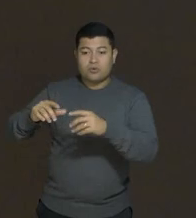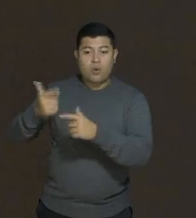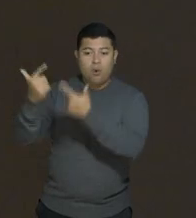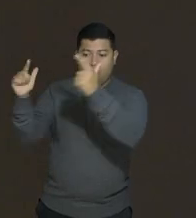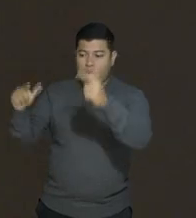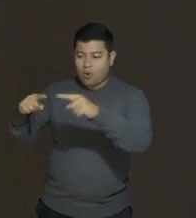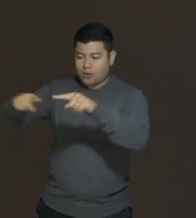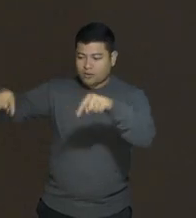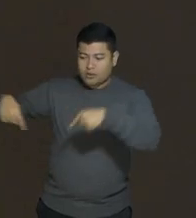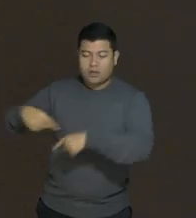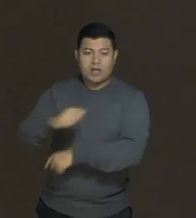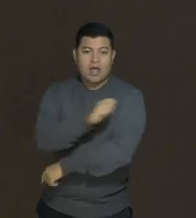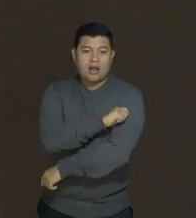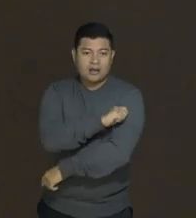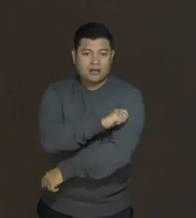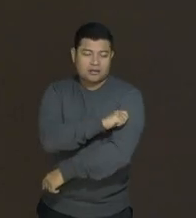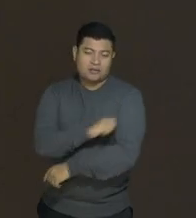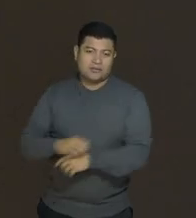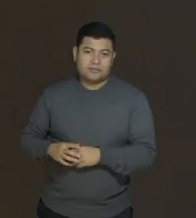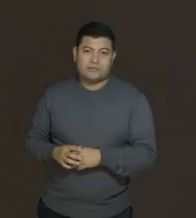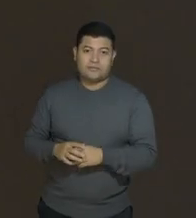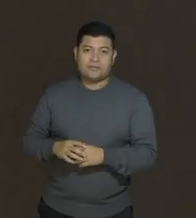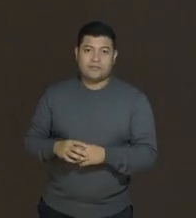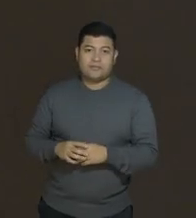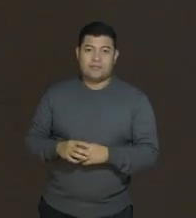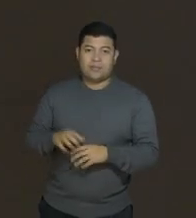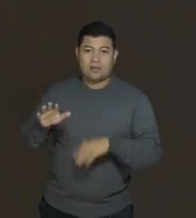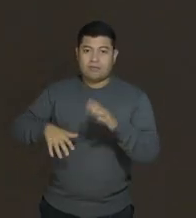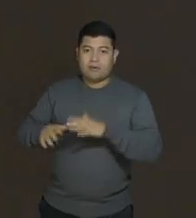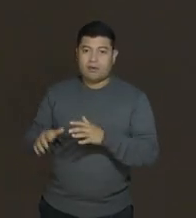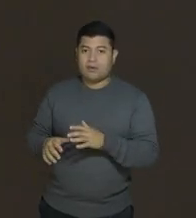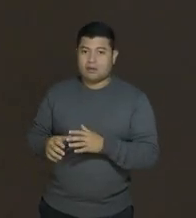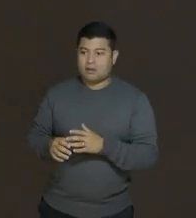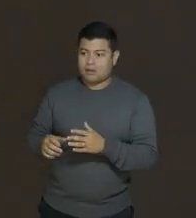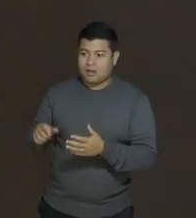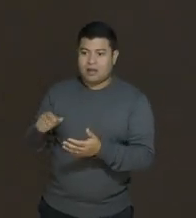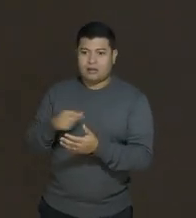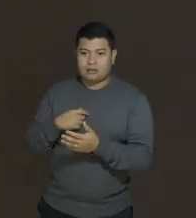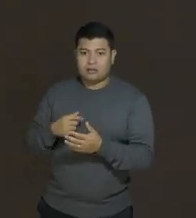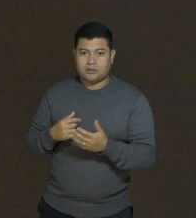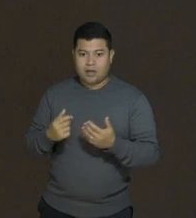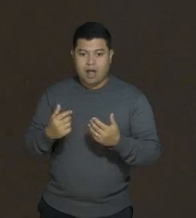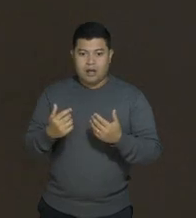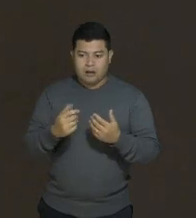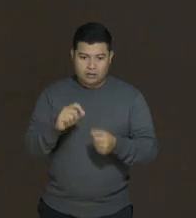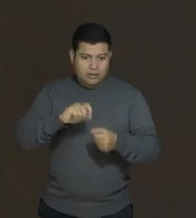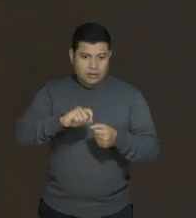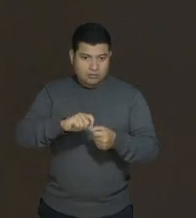Eles não conseguem. Às vezes, eles até acabam rápido para poder começar a conversar com os colegas.